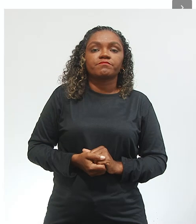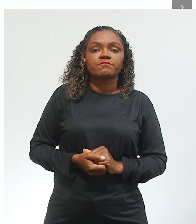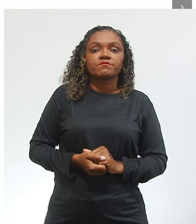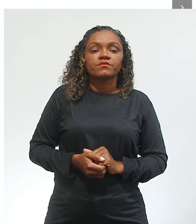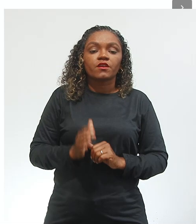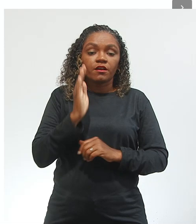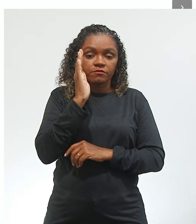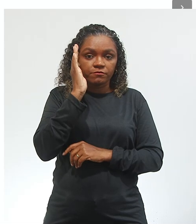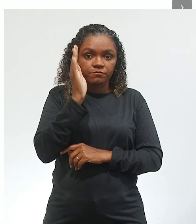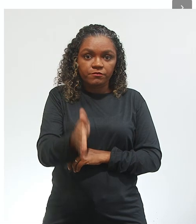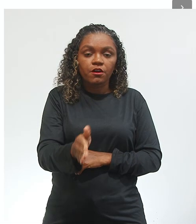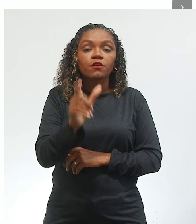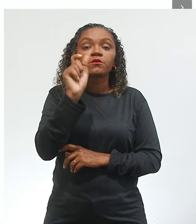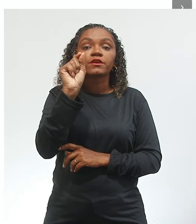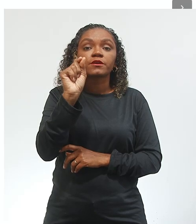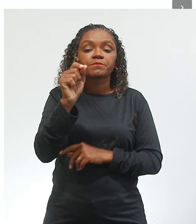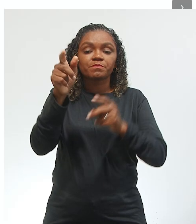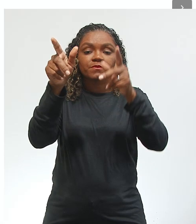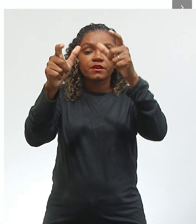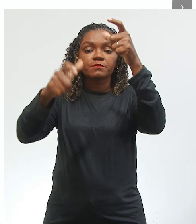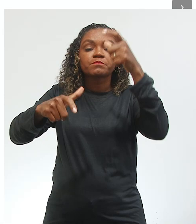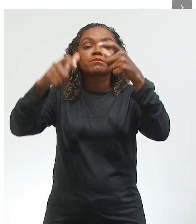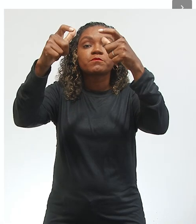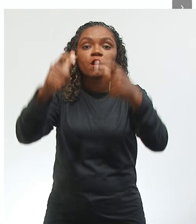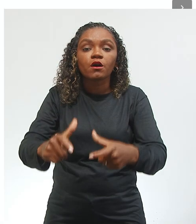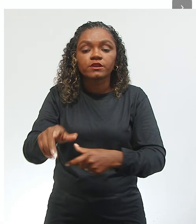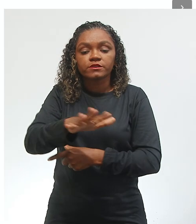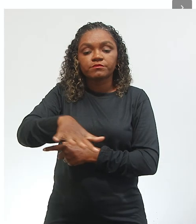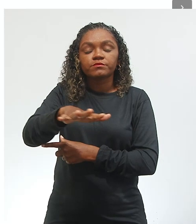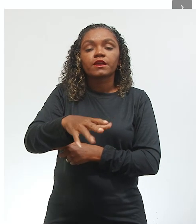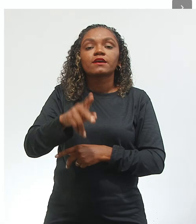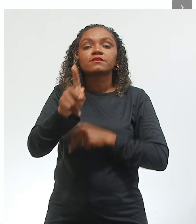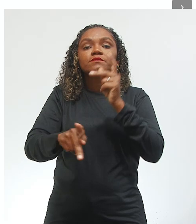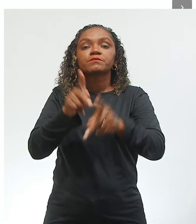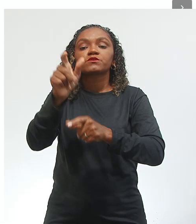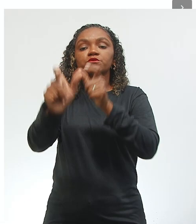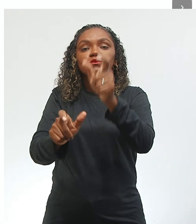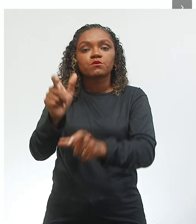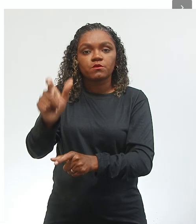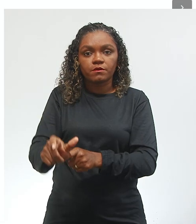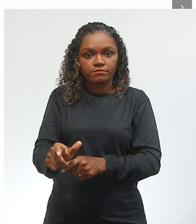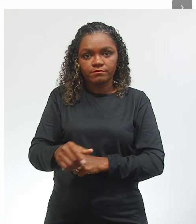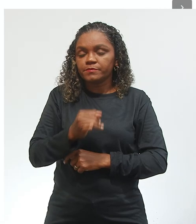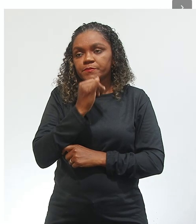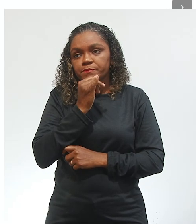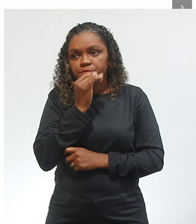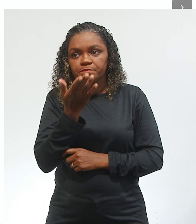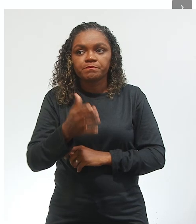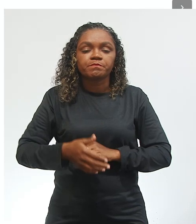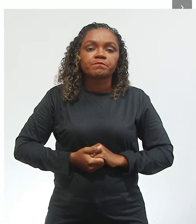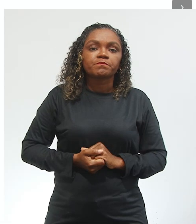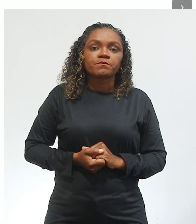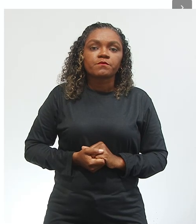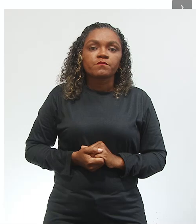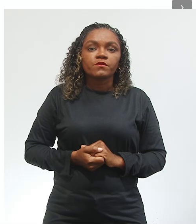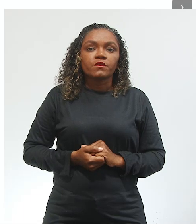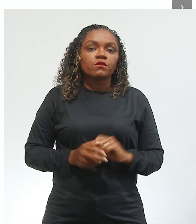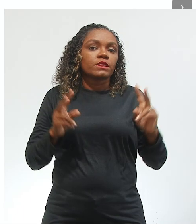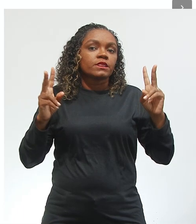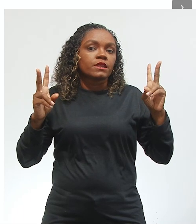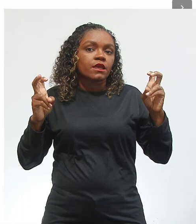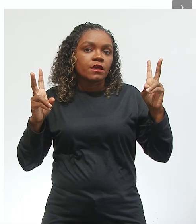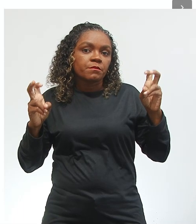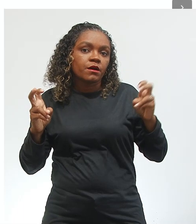Ou também ele pode ser feito para um segmento de população específico. né? Então, a gente, por exemplo, uma